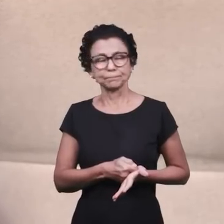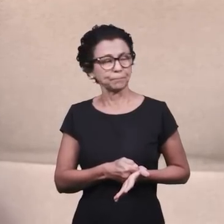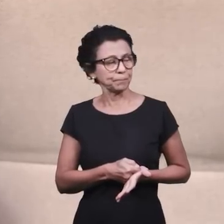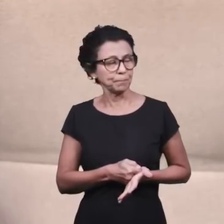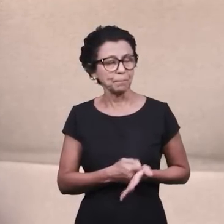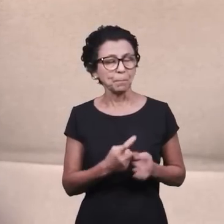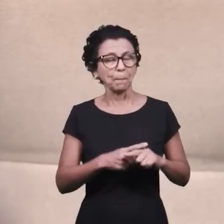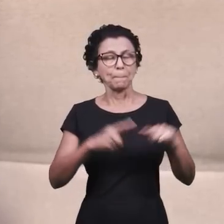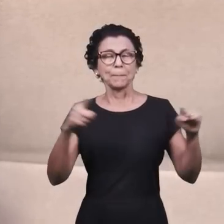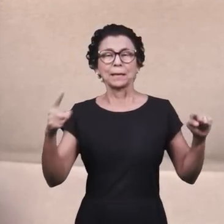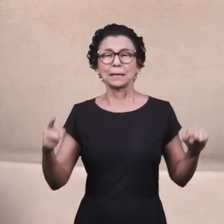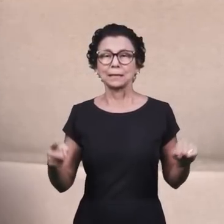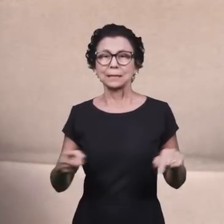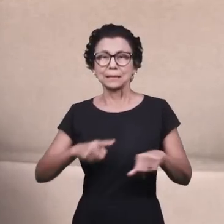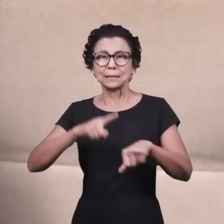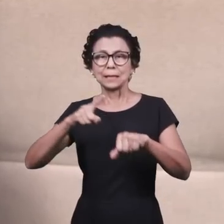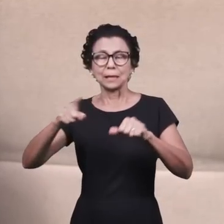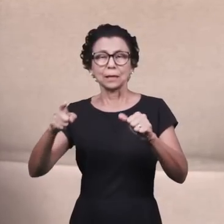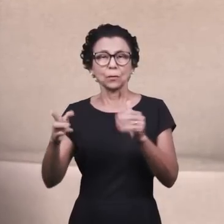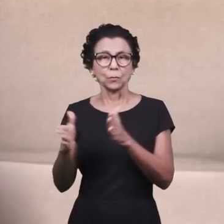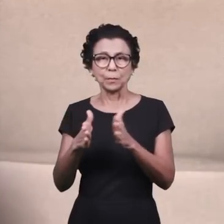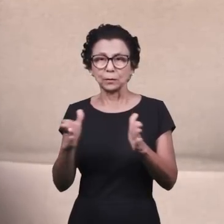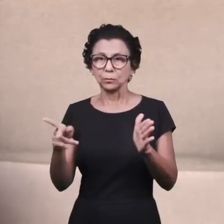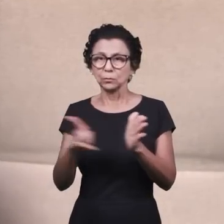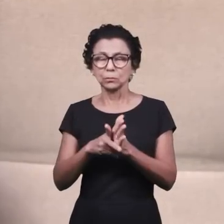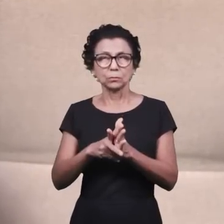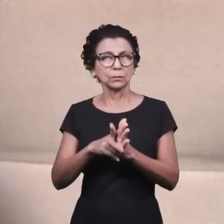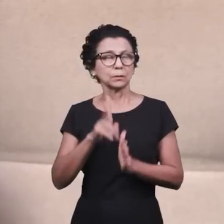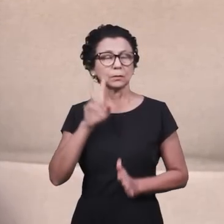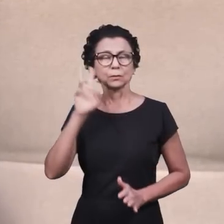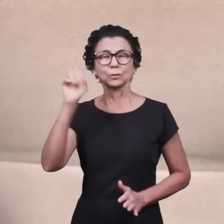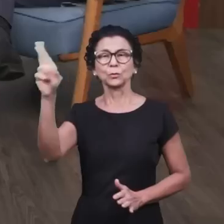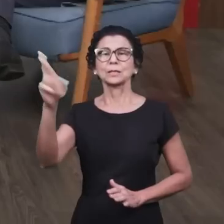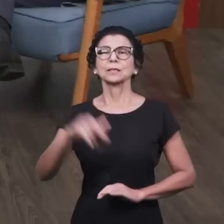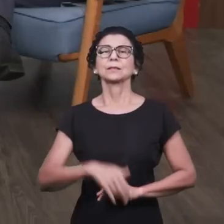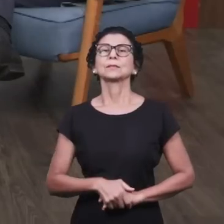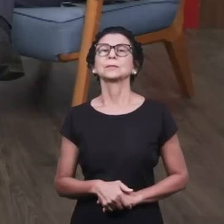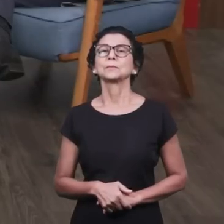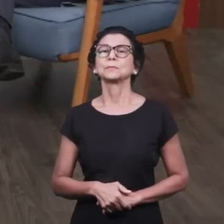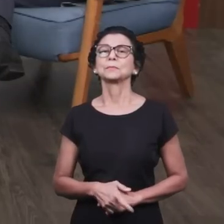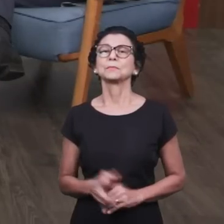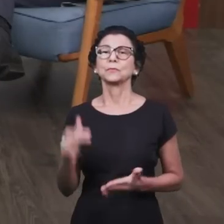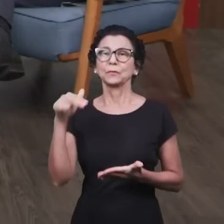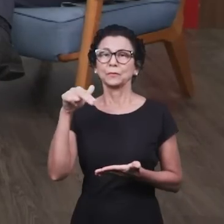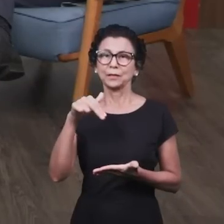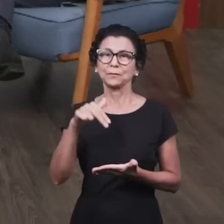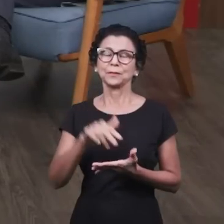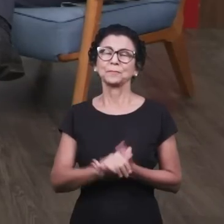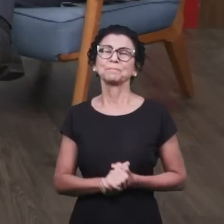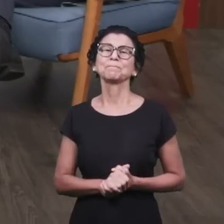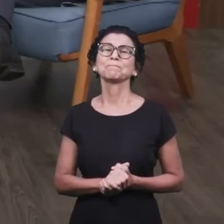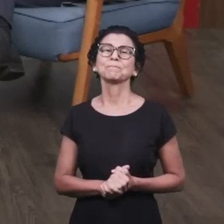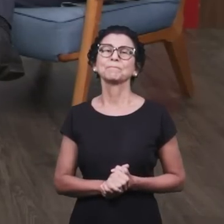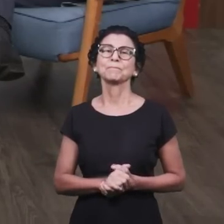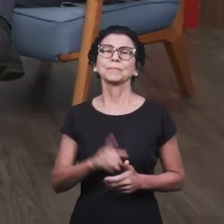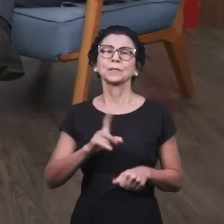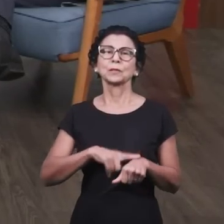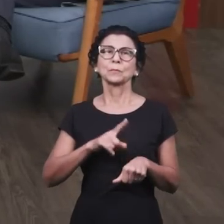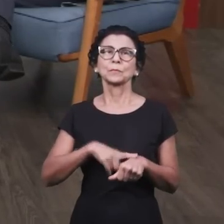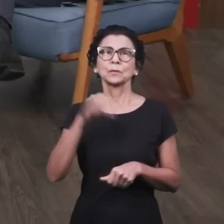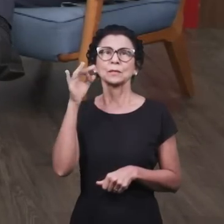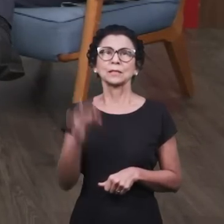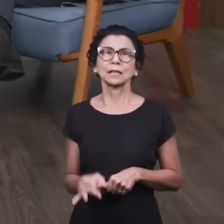dele. Ainda que pareça retardar, ele virá no tempo exato. E eu me